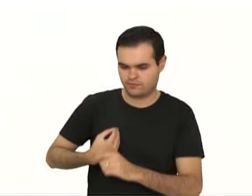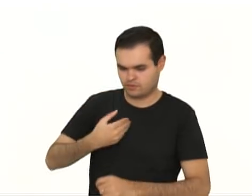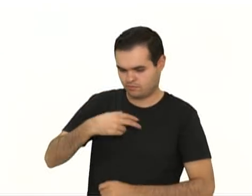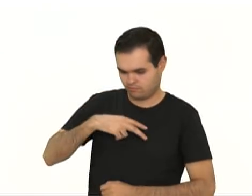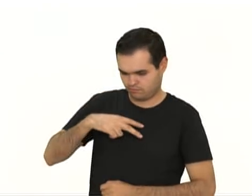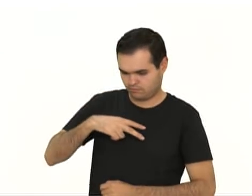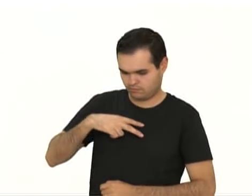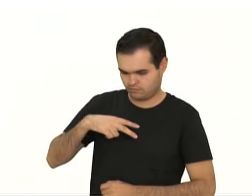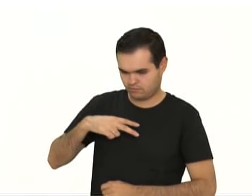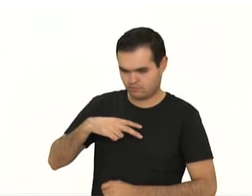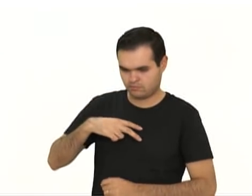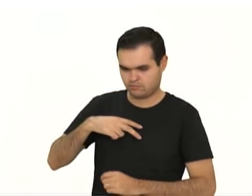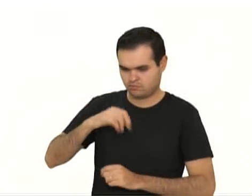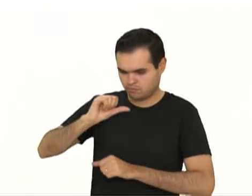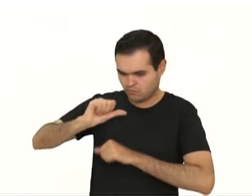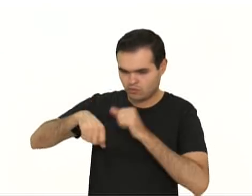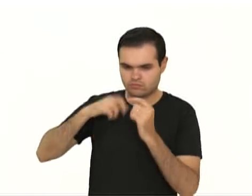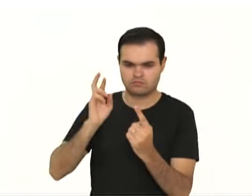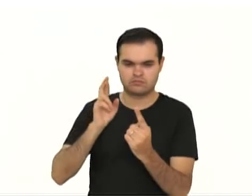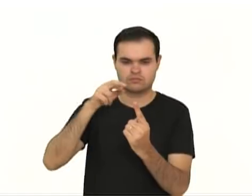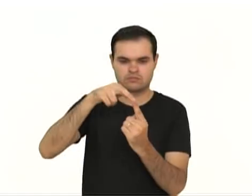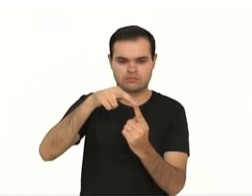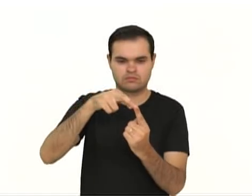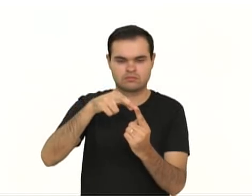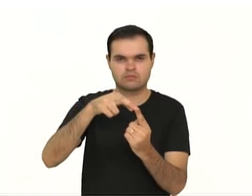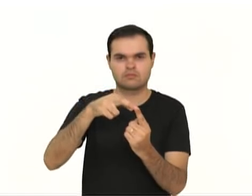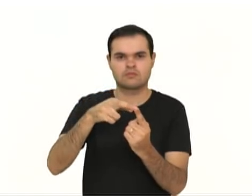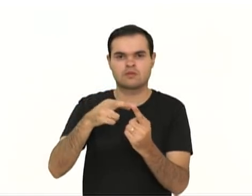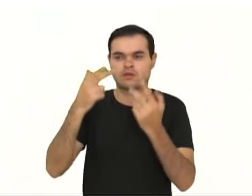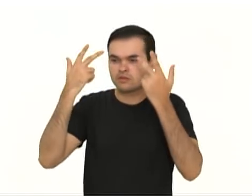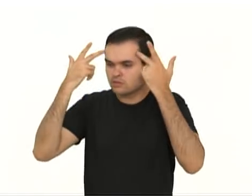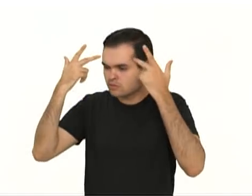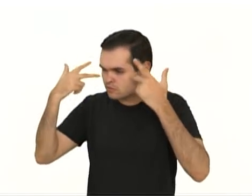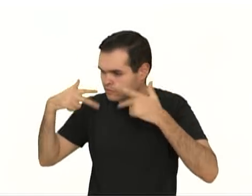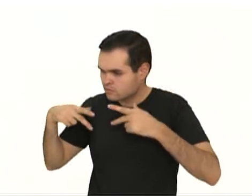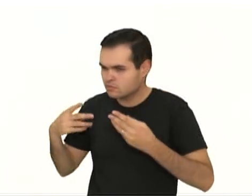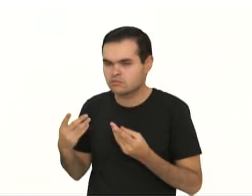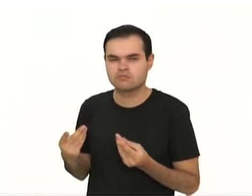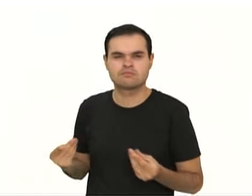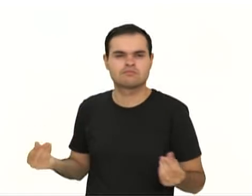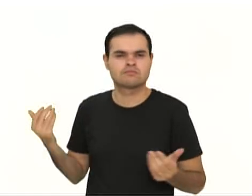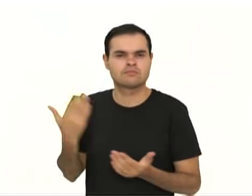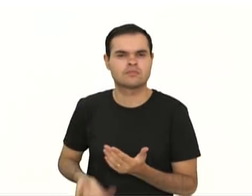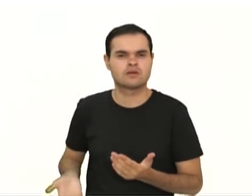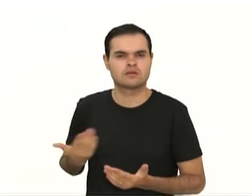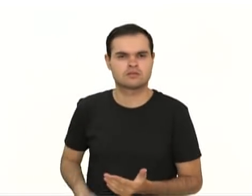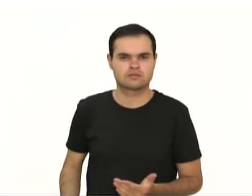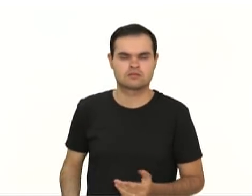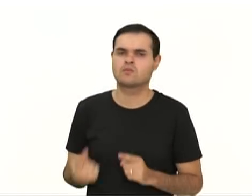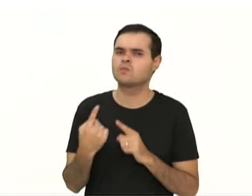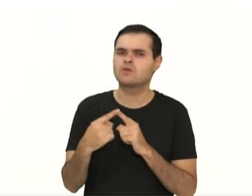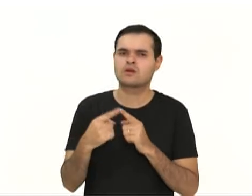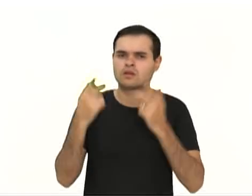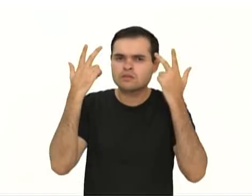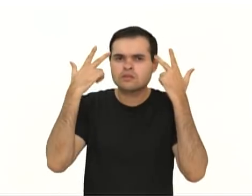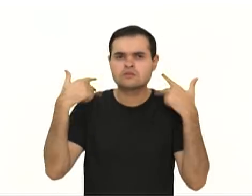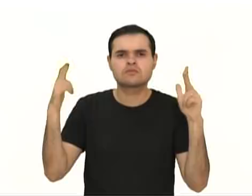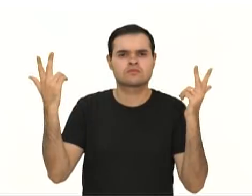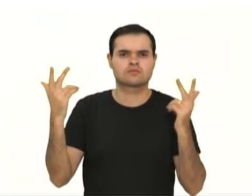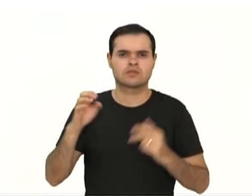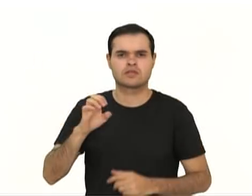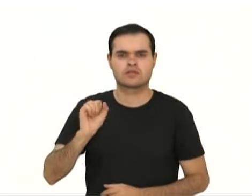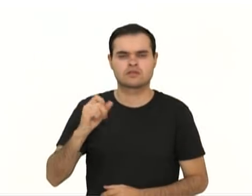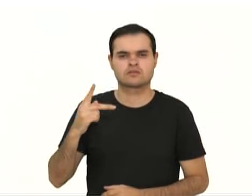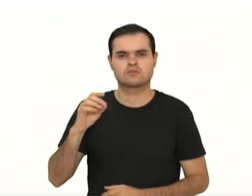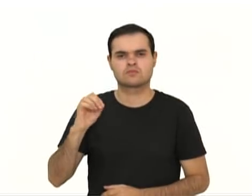ao se tornar referência, está perdendo a espontaneidade, porque o traço espontâneo da vida